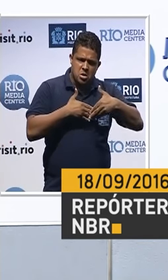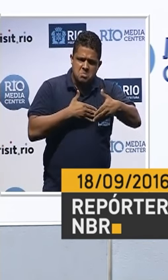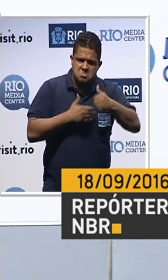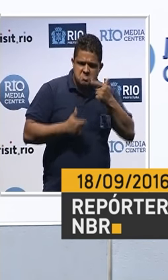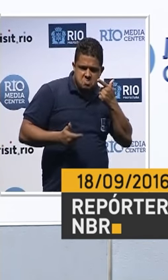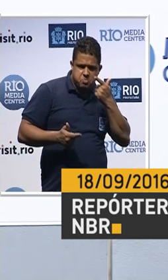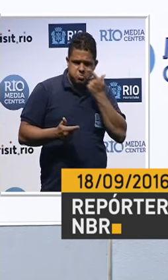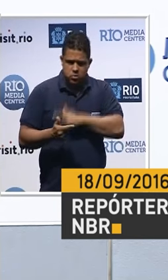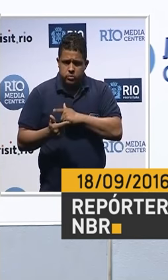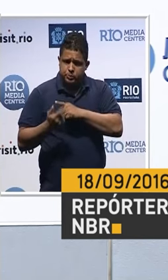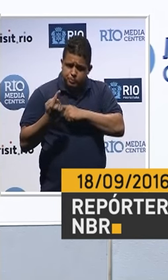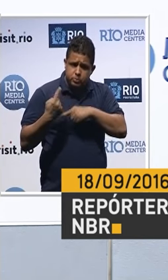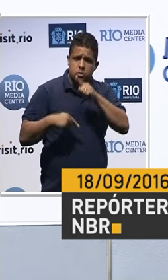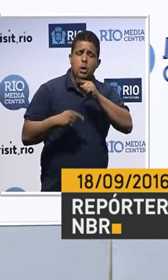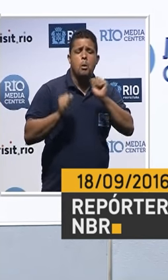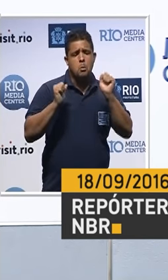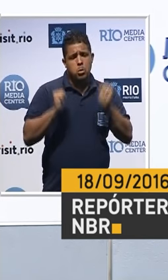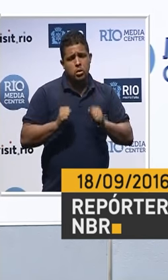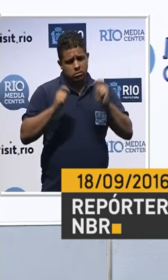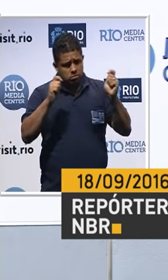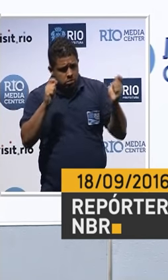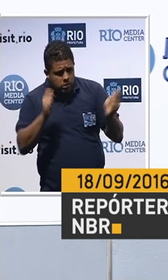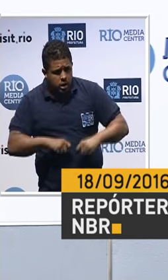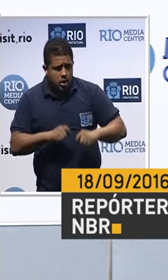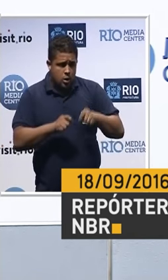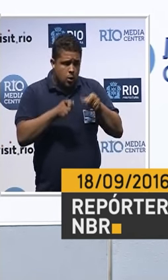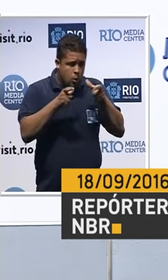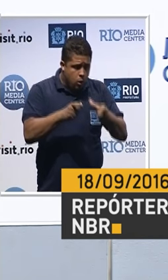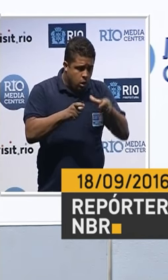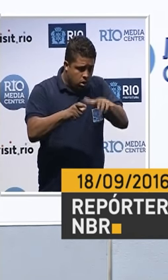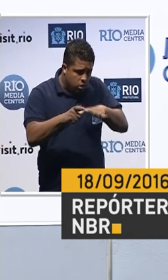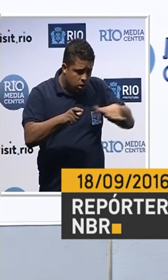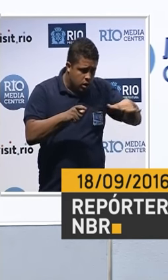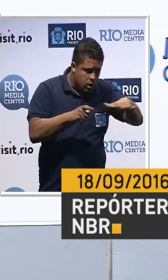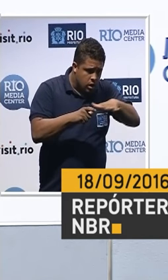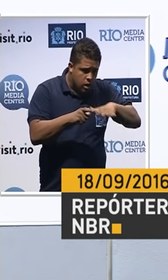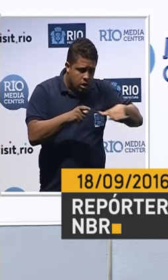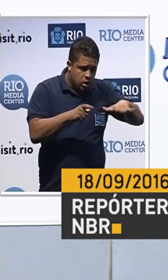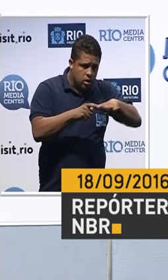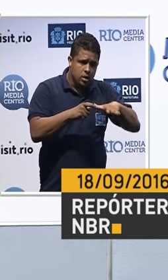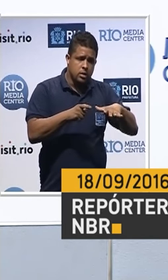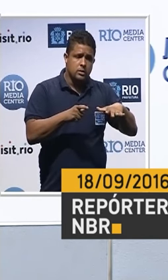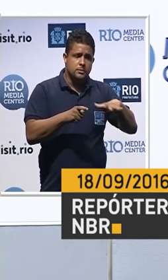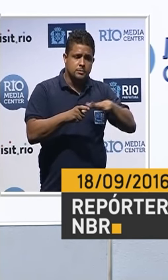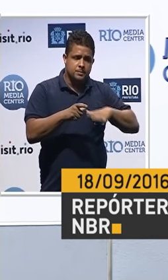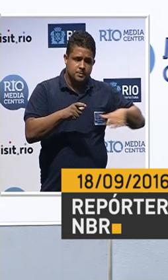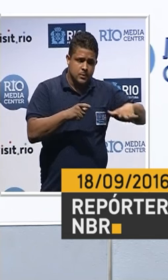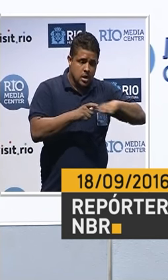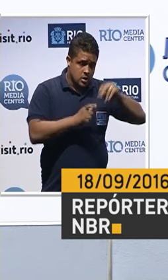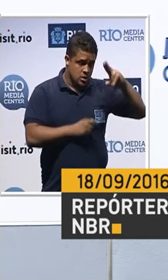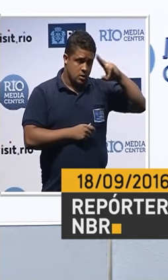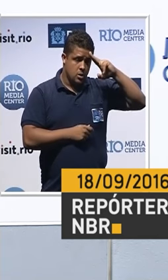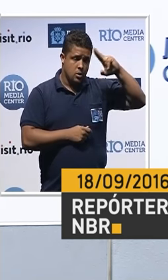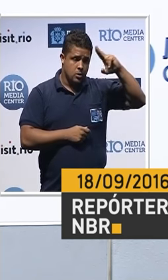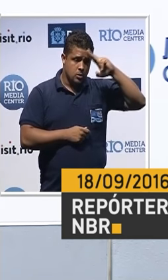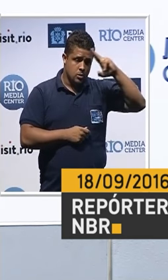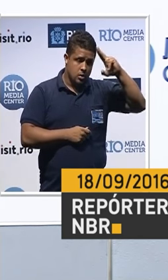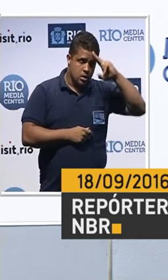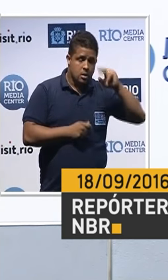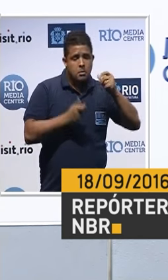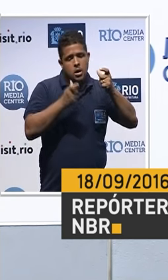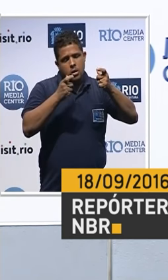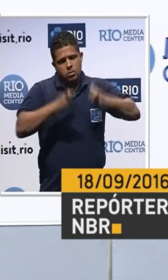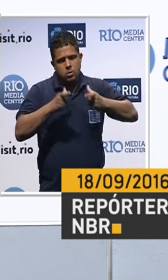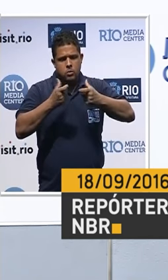positiva para o funcionamento daquela área, para a manutenção daquele equipamento em